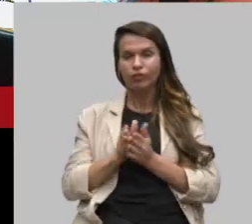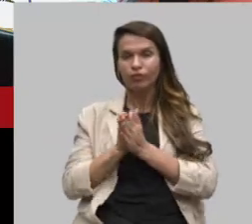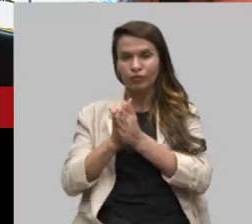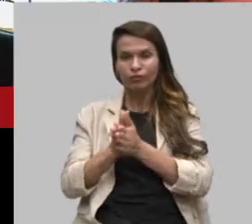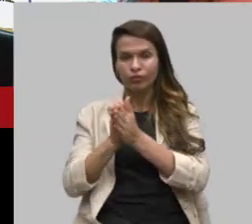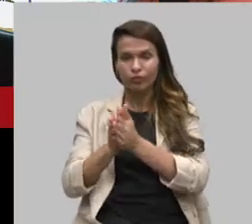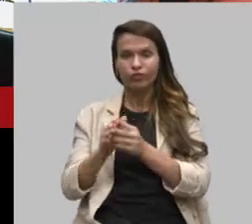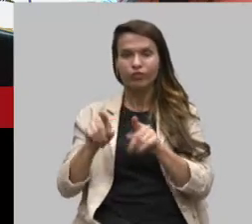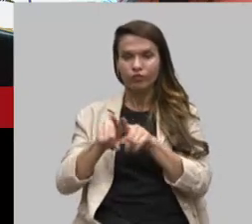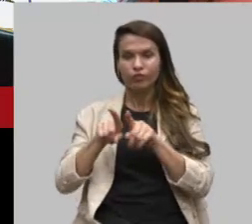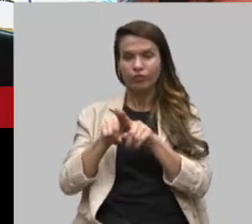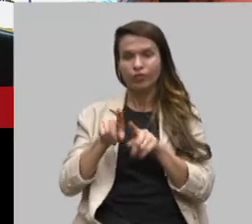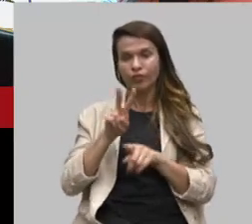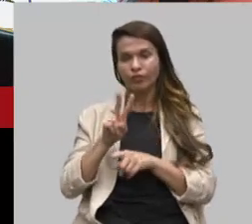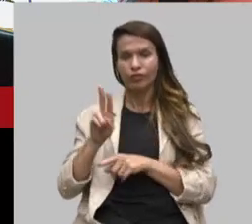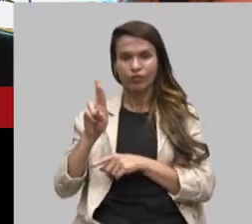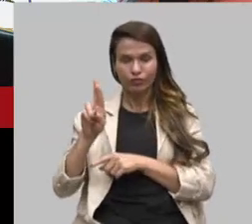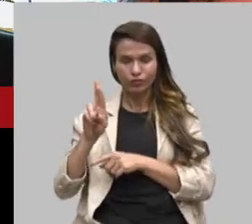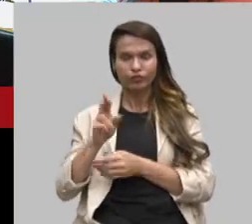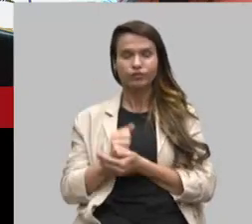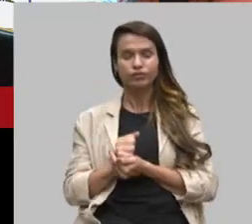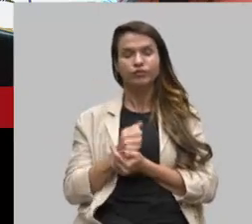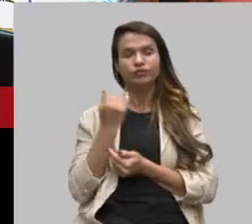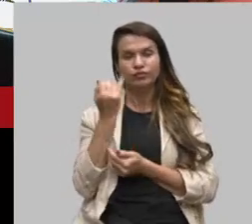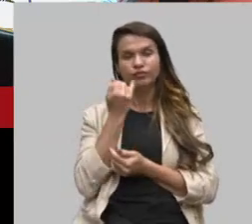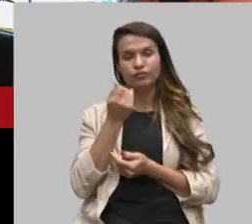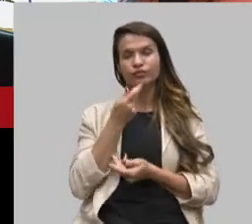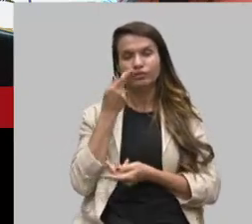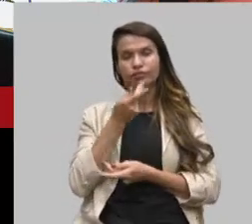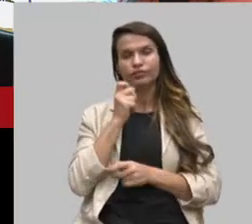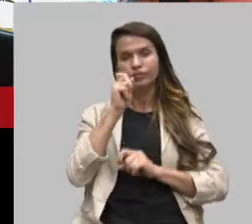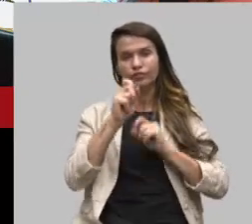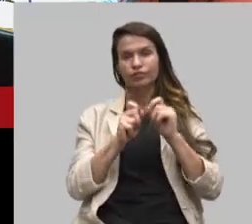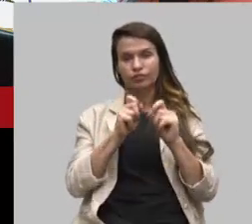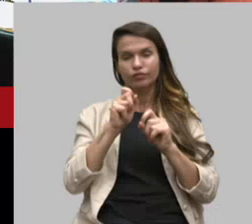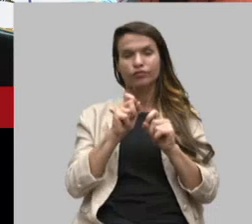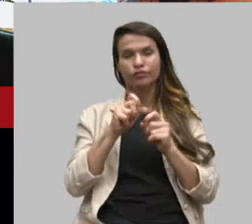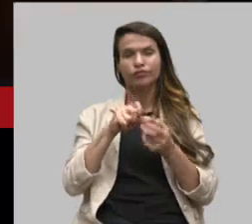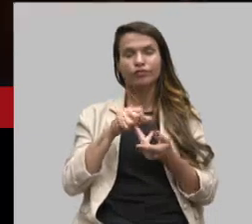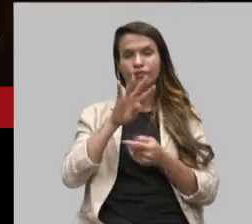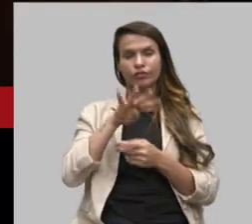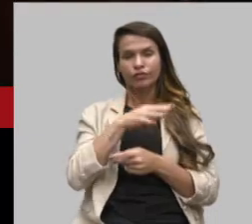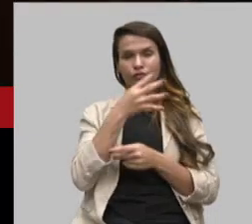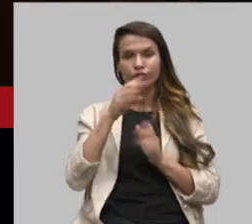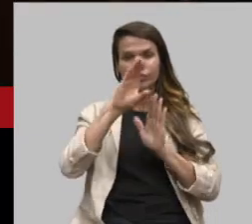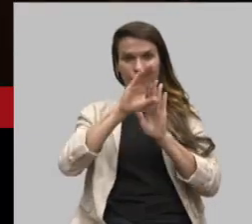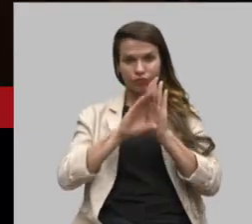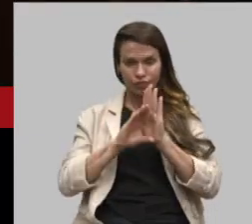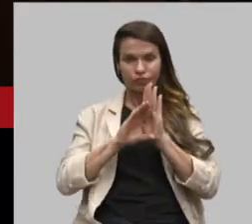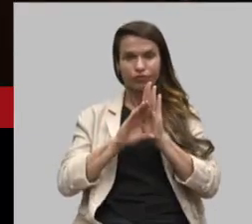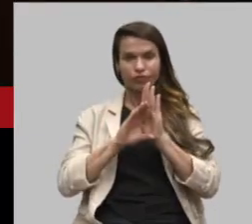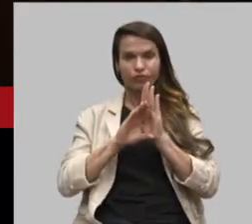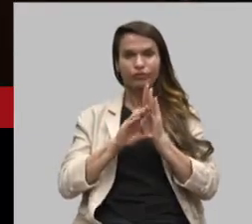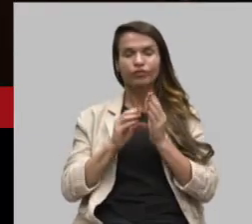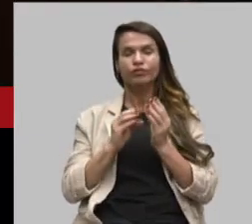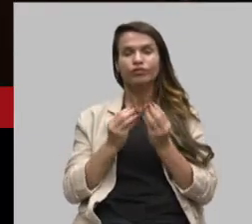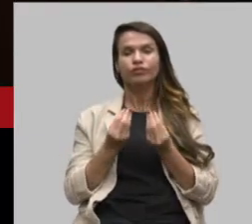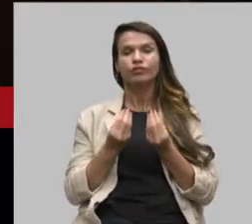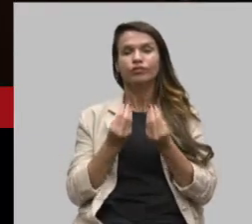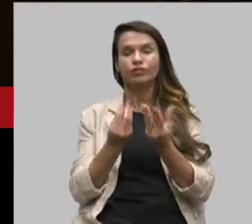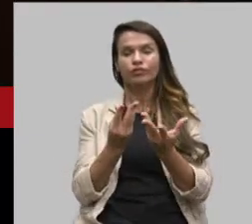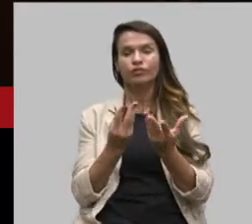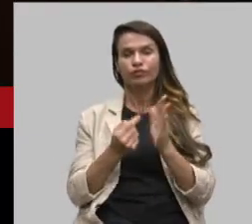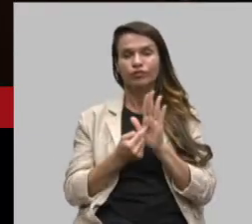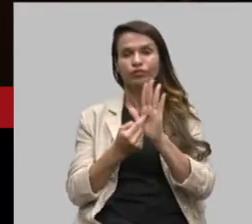primeiramente é importante ressaltar que a matriz curricular entrega o conjunto de esforços do projeto